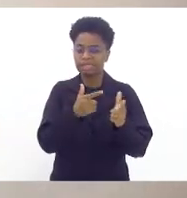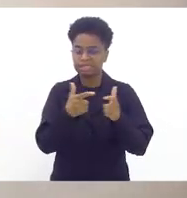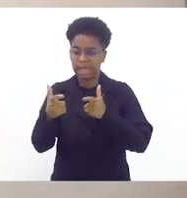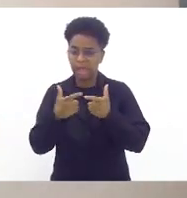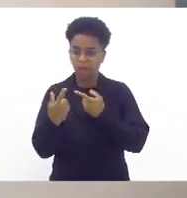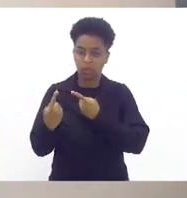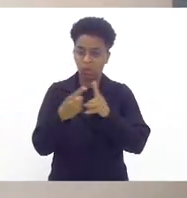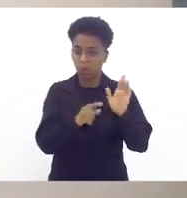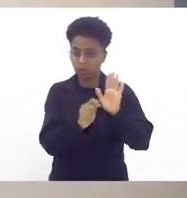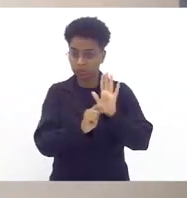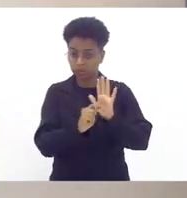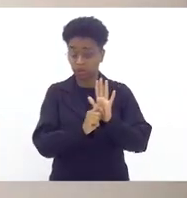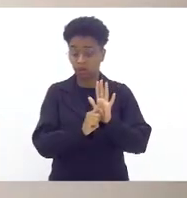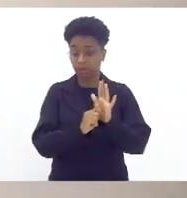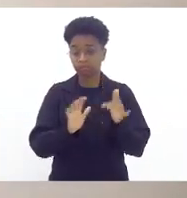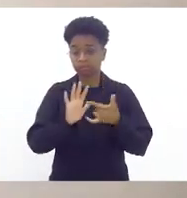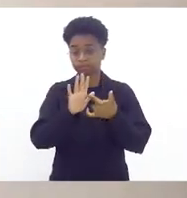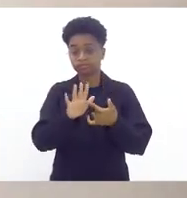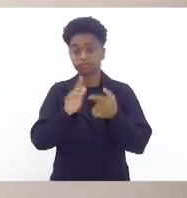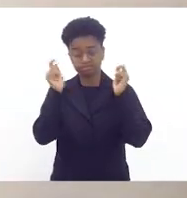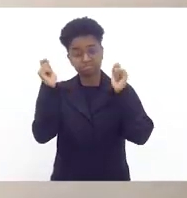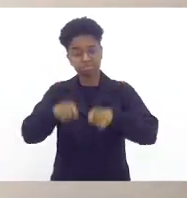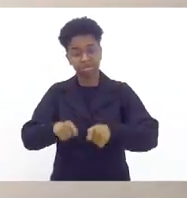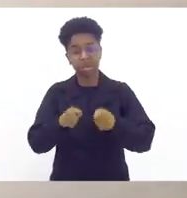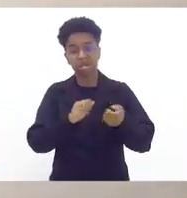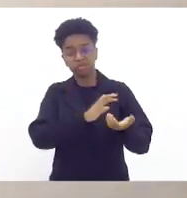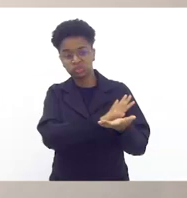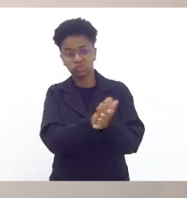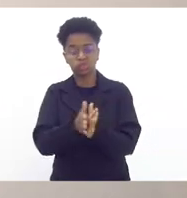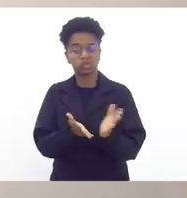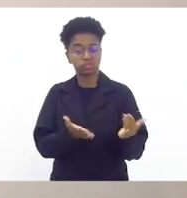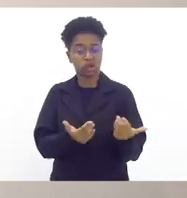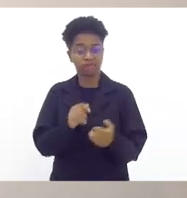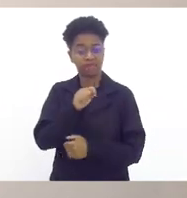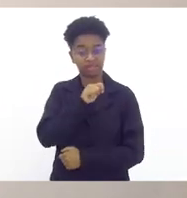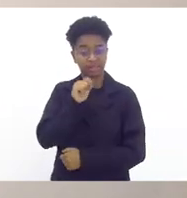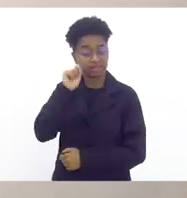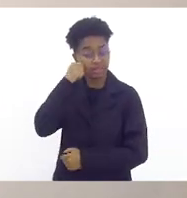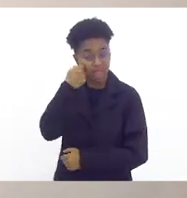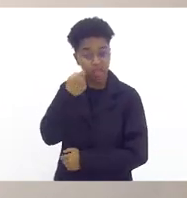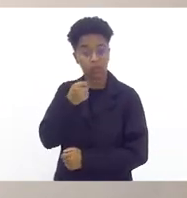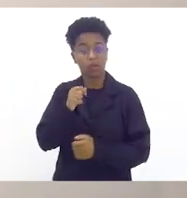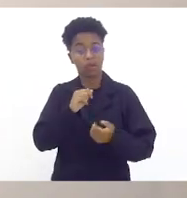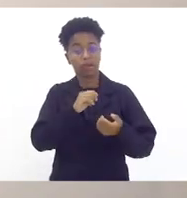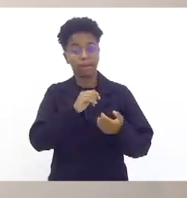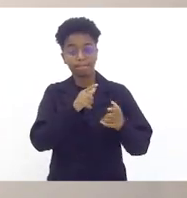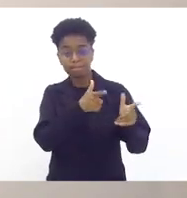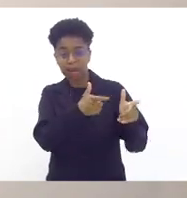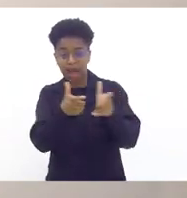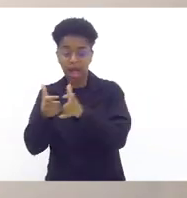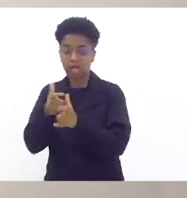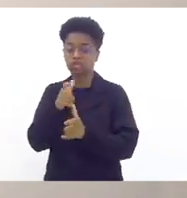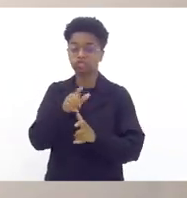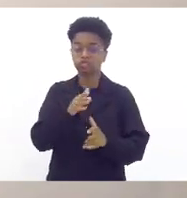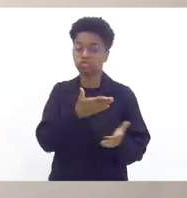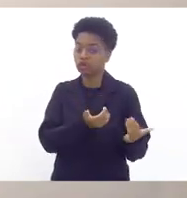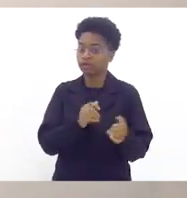justifica o massacre da juventude negra, o genocídio da juventude negra no nosso país.